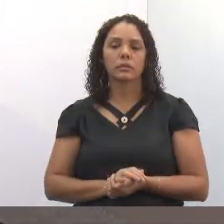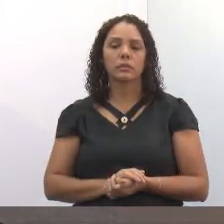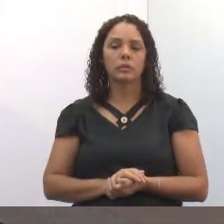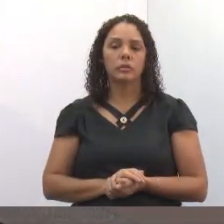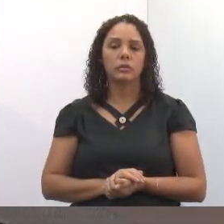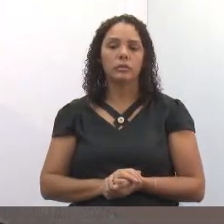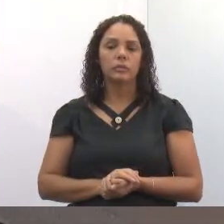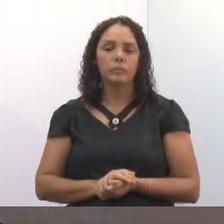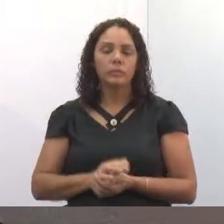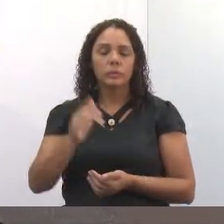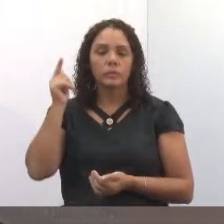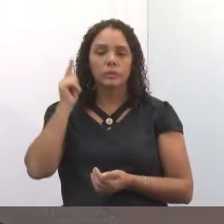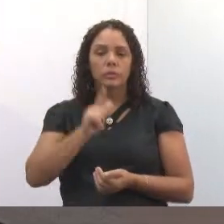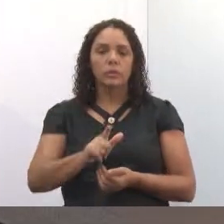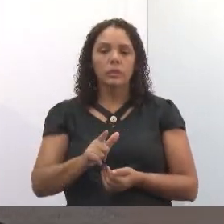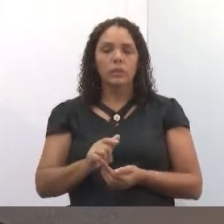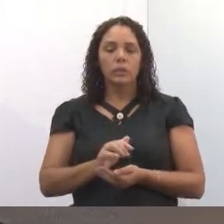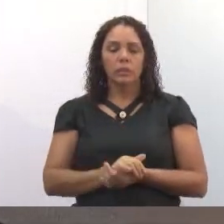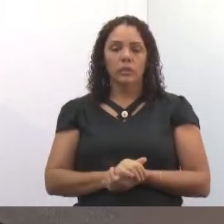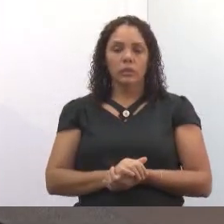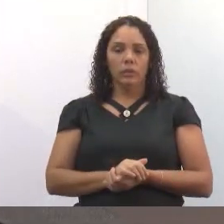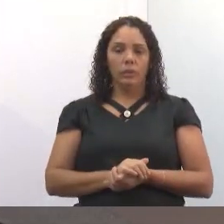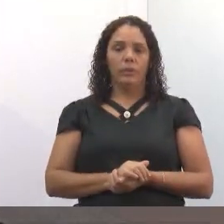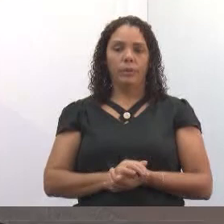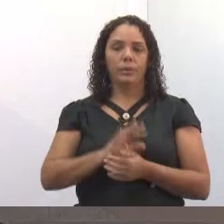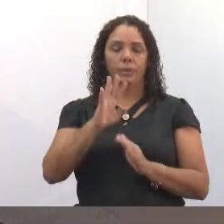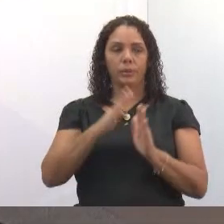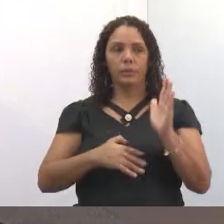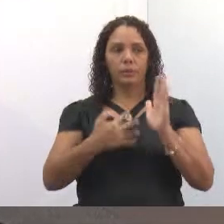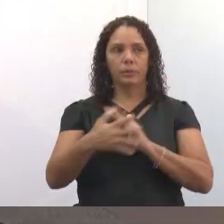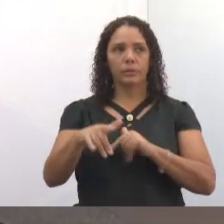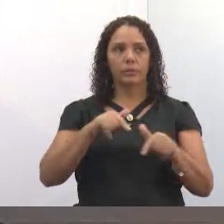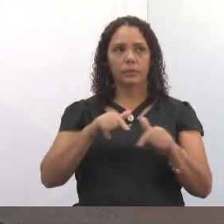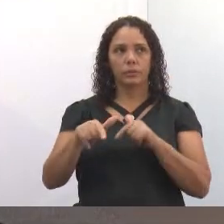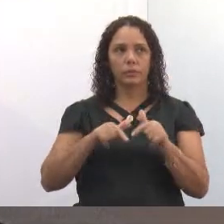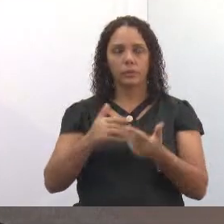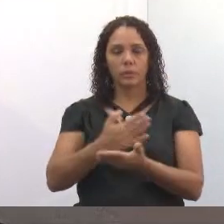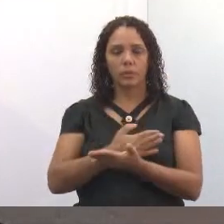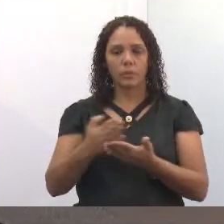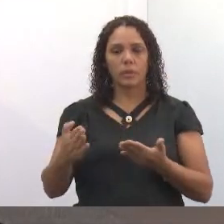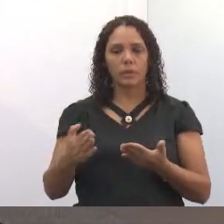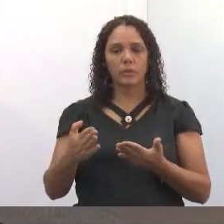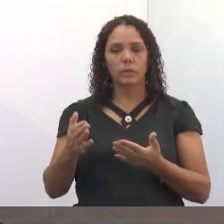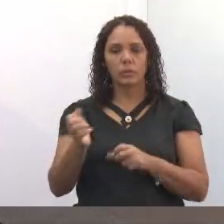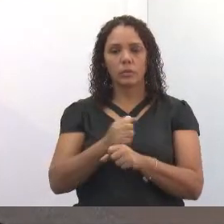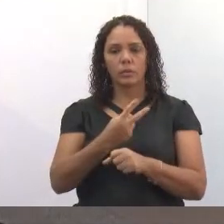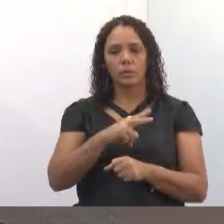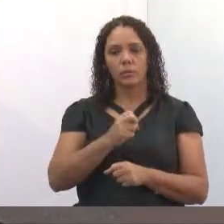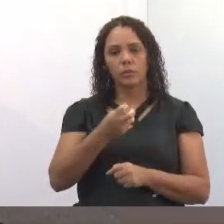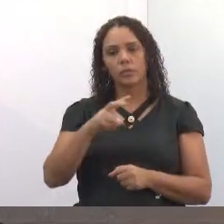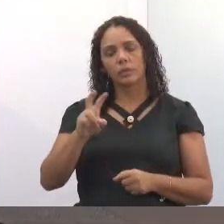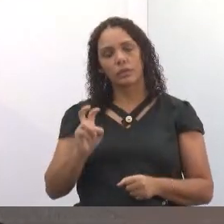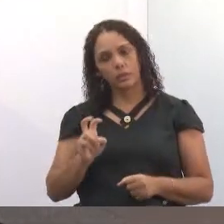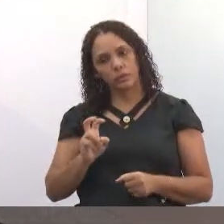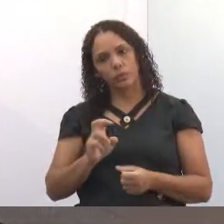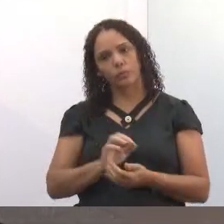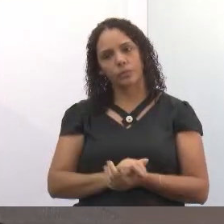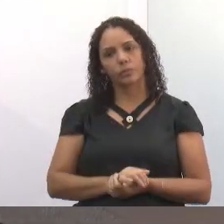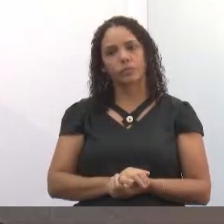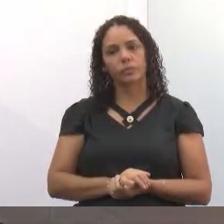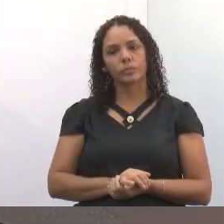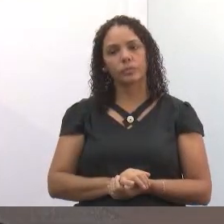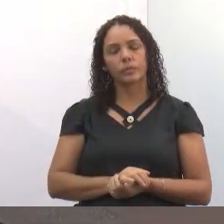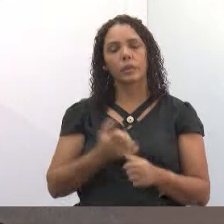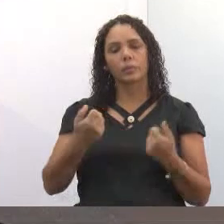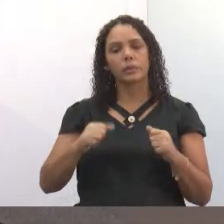foram alcançados no cronograma de trabalho com início a partir de 2025. Deve-se